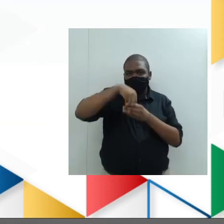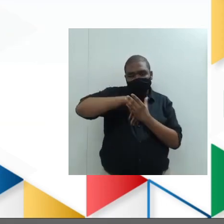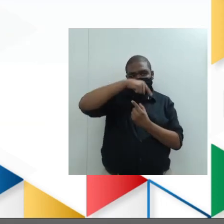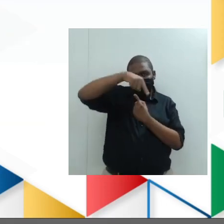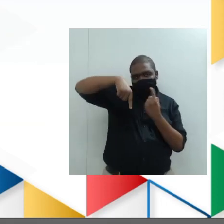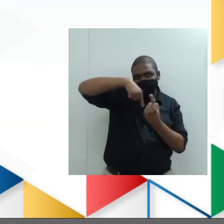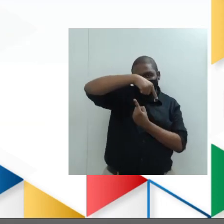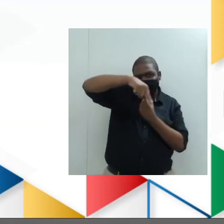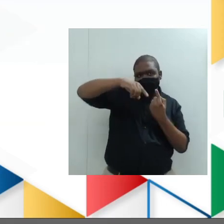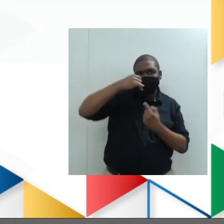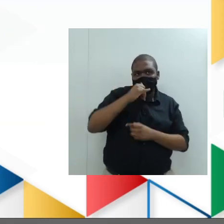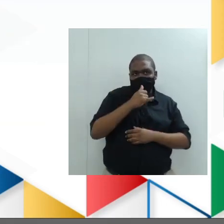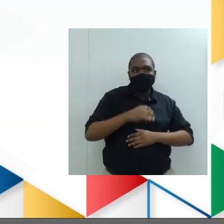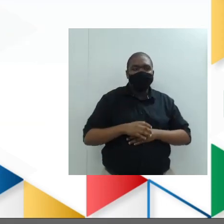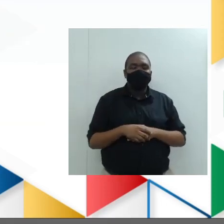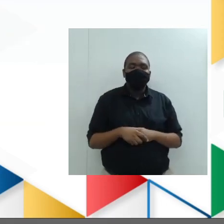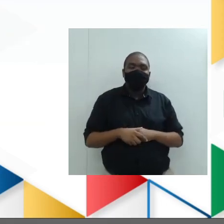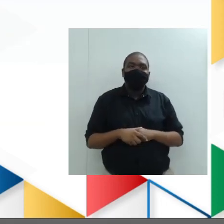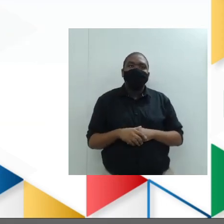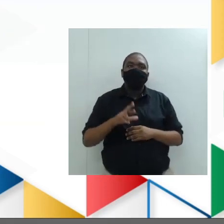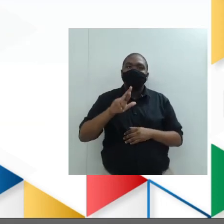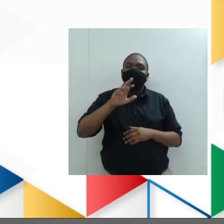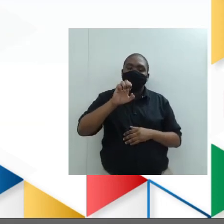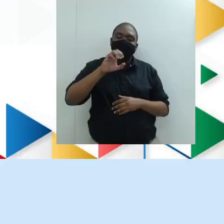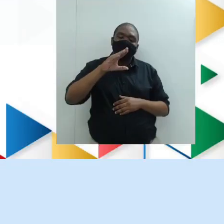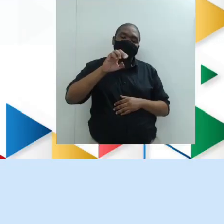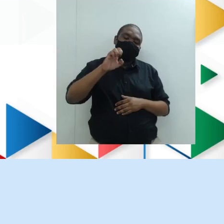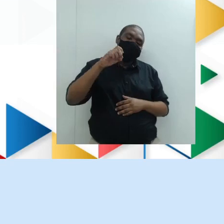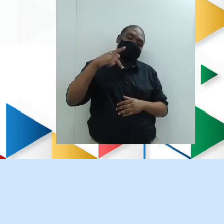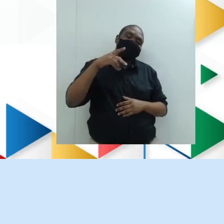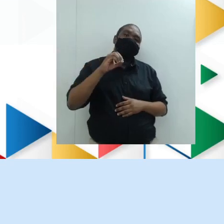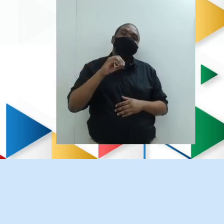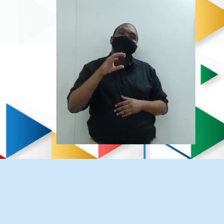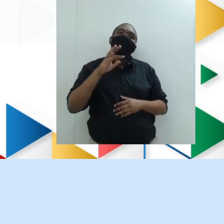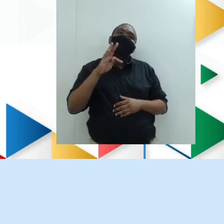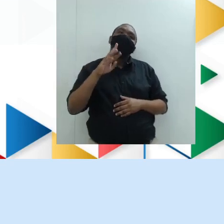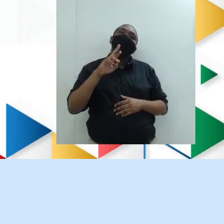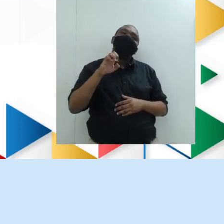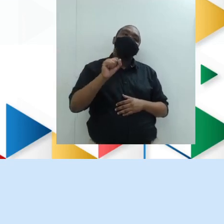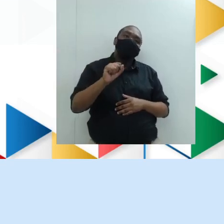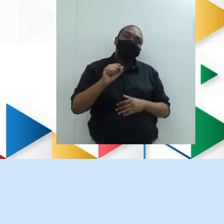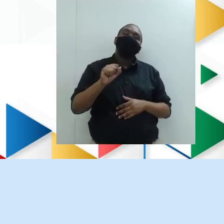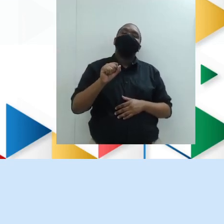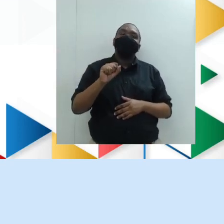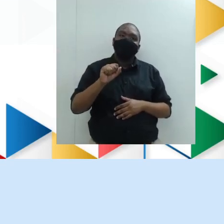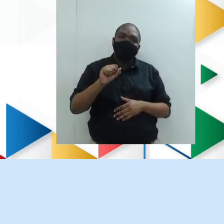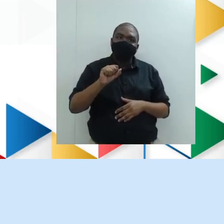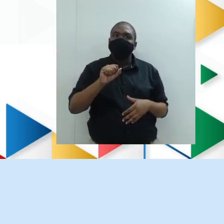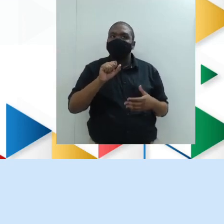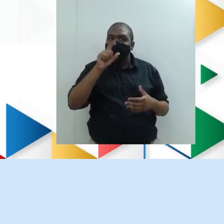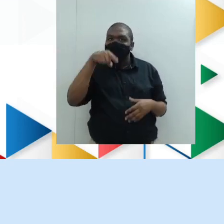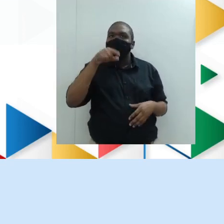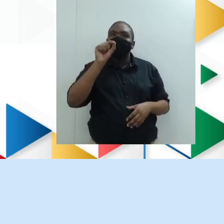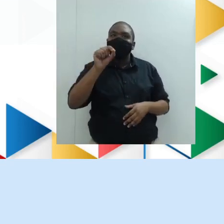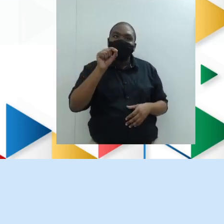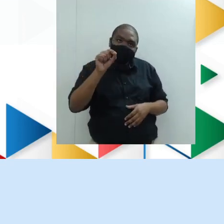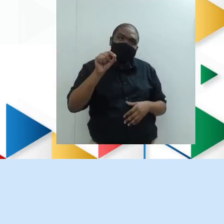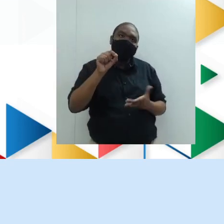circuito. Agora irei falar sobre receptores. Eles são dispositivos